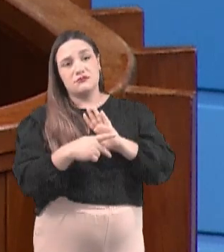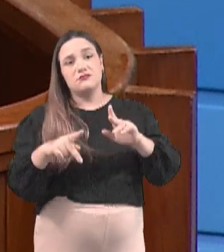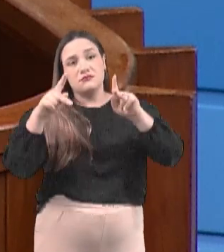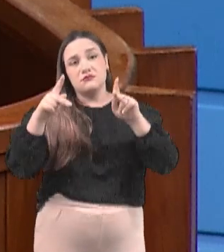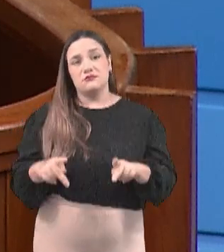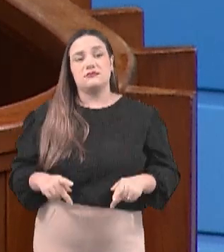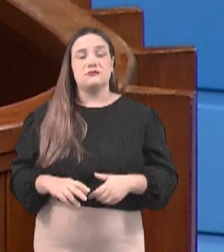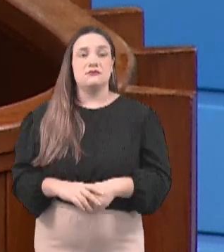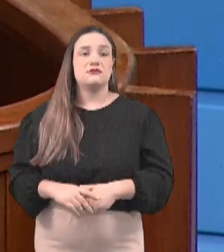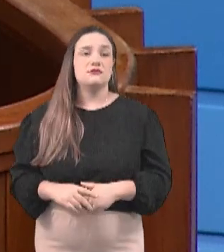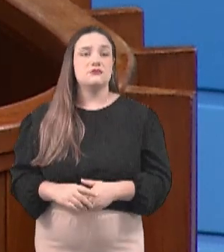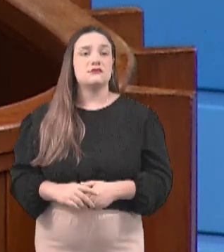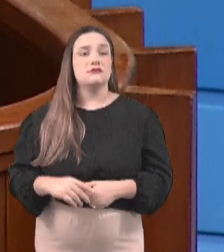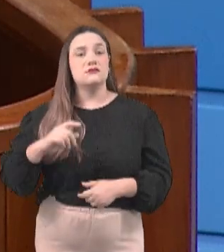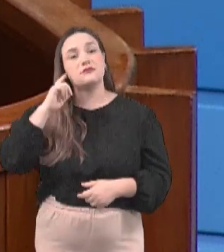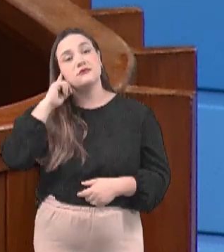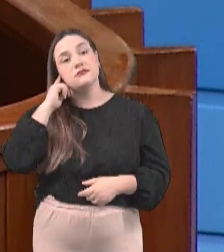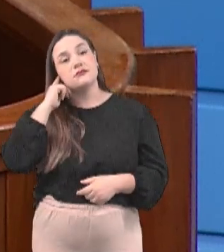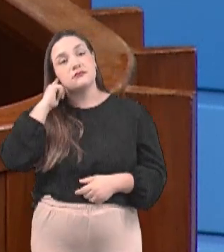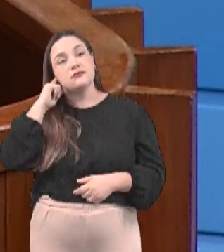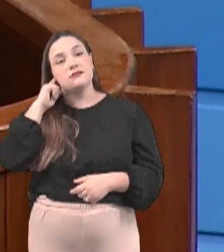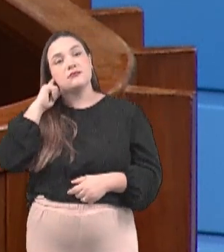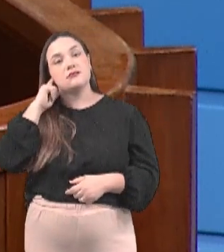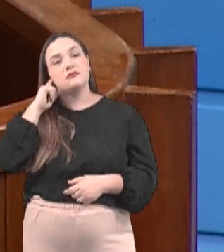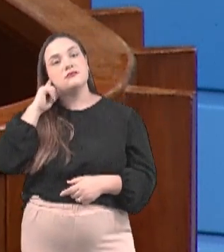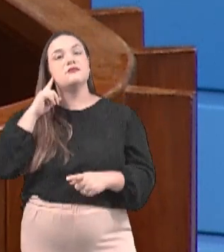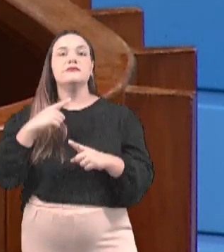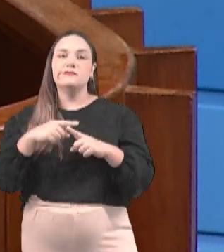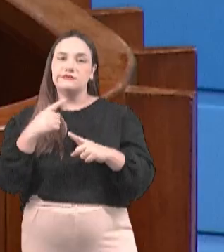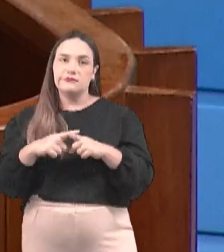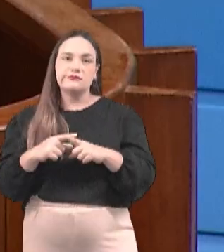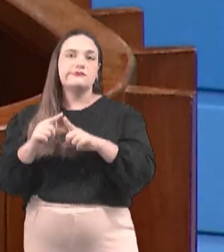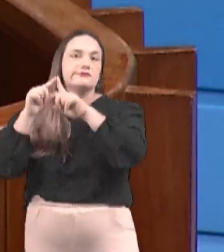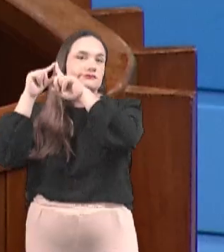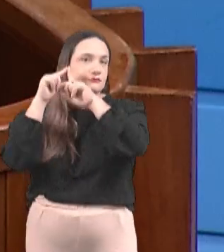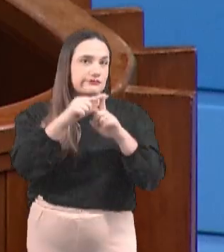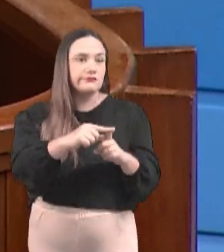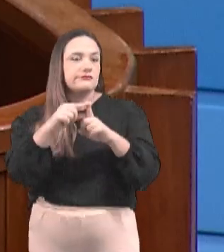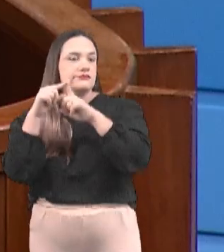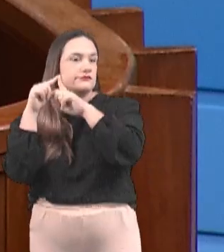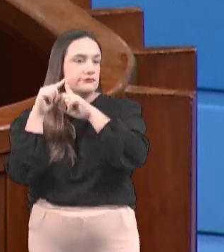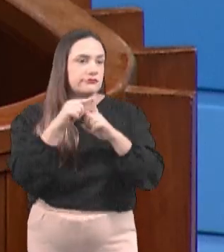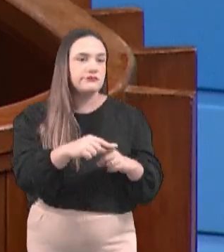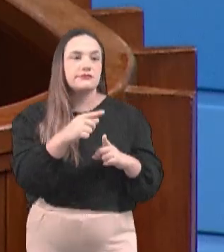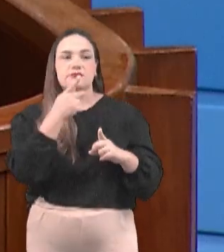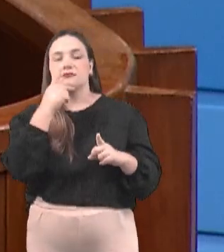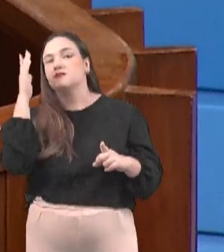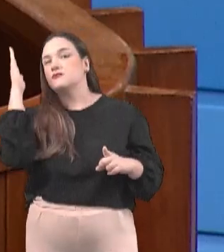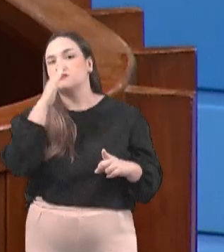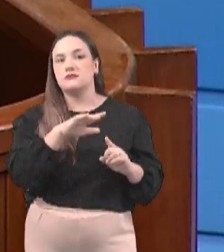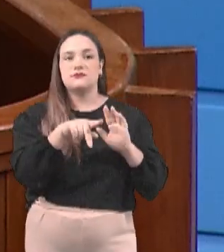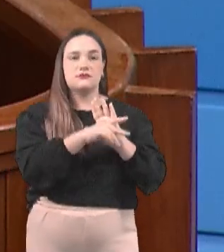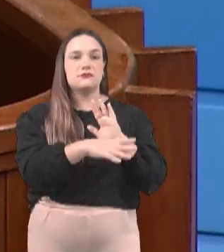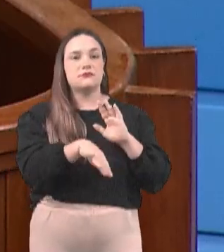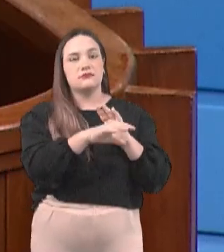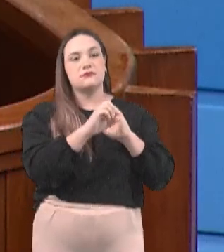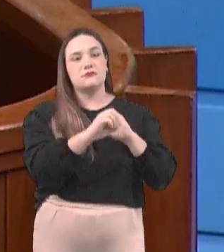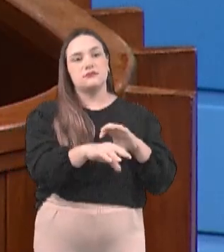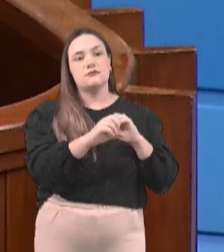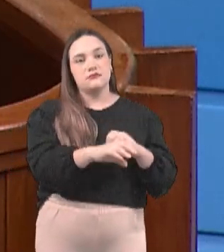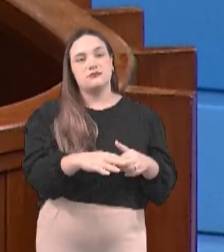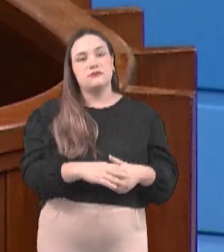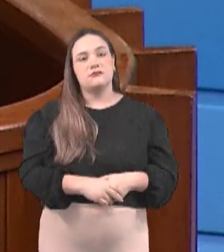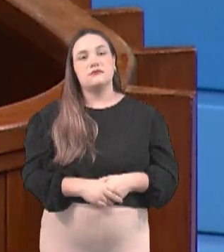população. E isso porque os ataques à educação foram muito grandes, sobretudo na